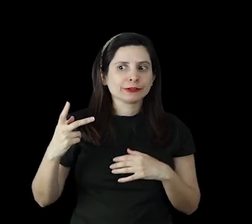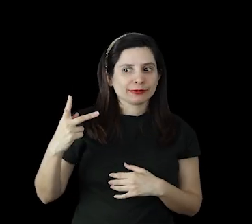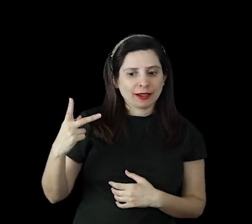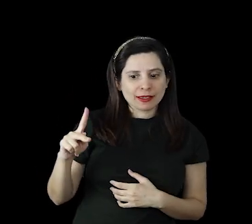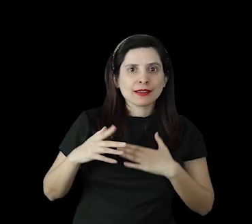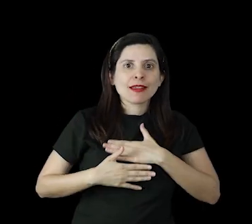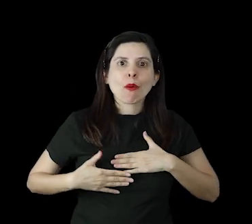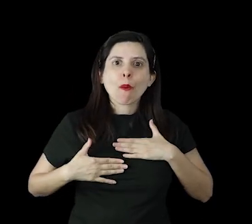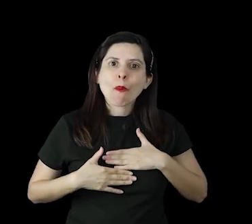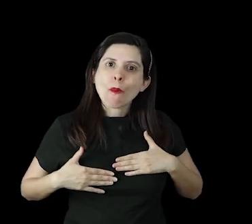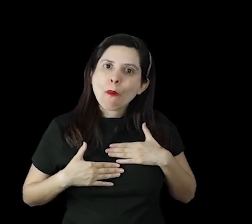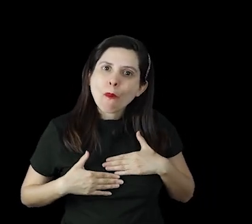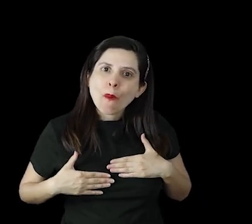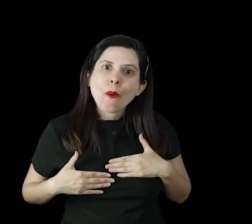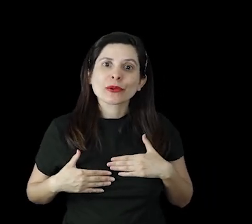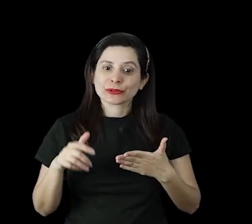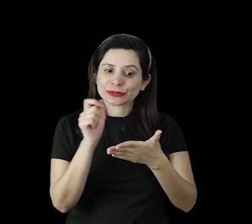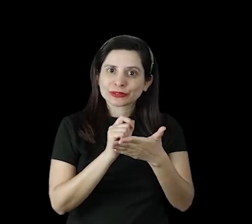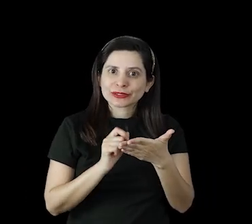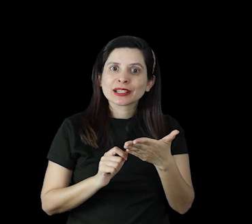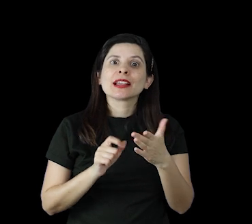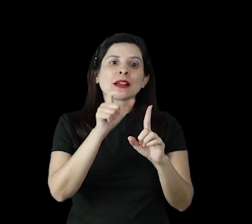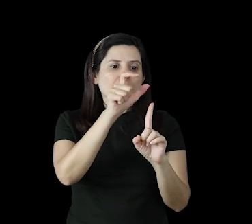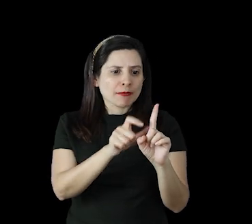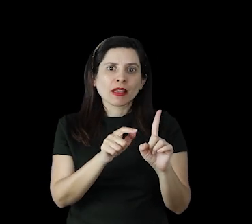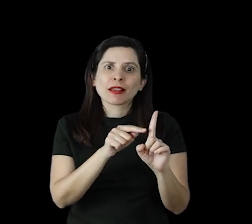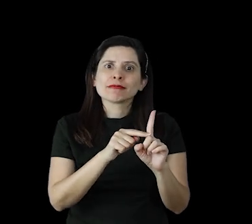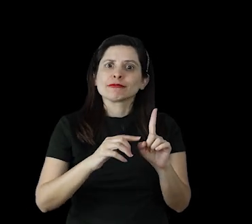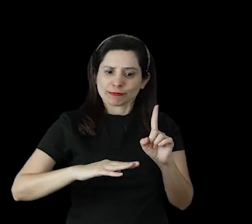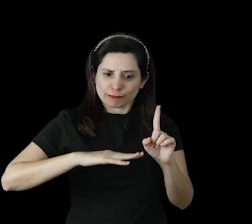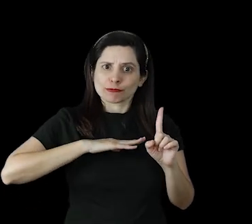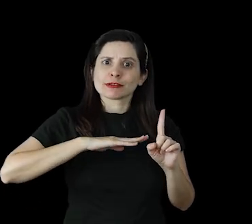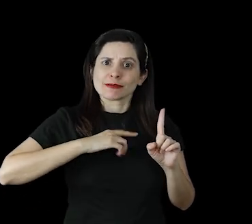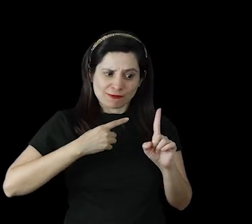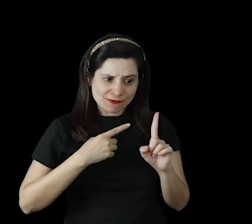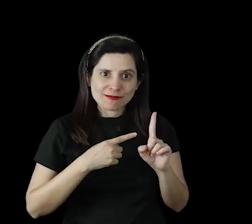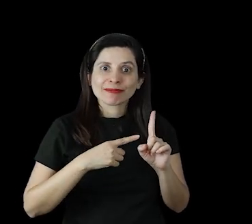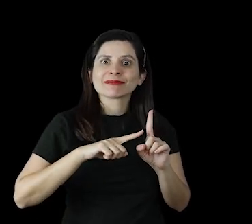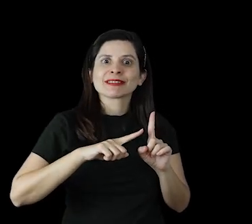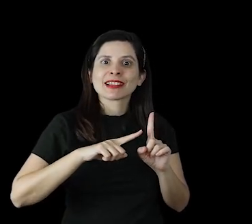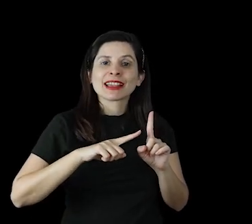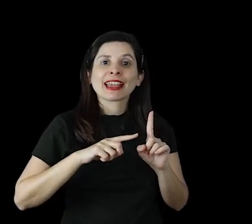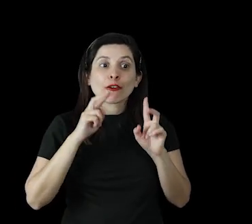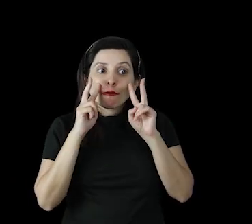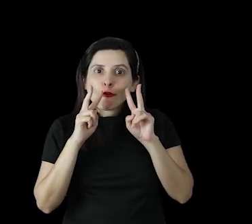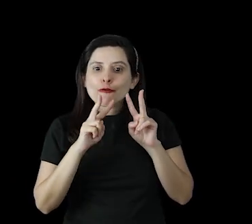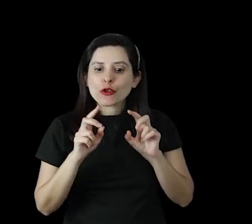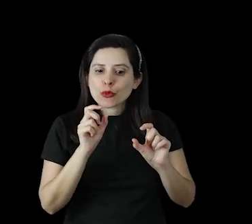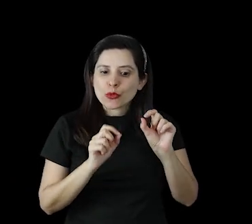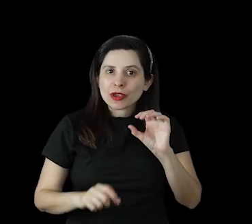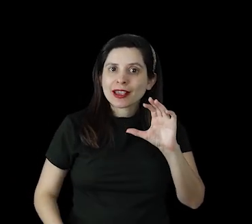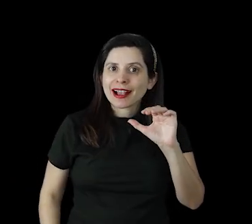eu gosto de colocar os meus personagens em grandes situações, porque é em grandes situações que eu vou ver o caráter,